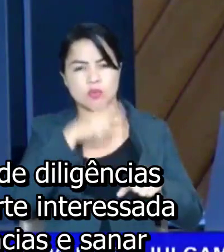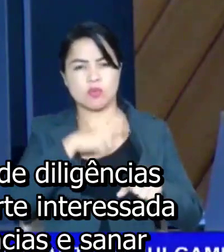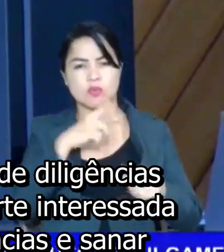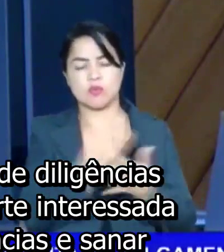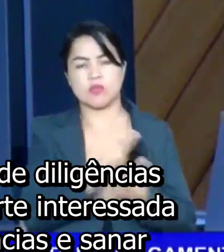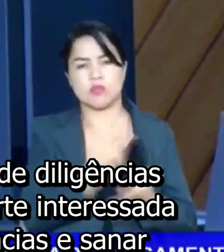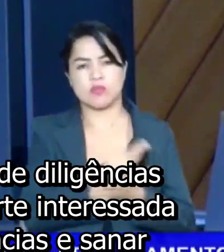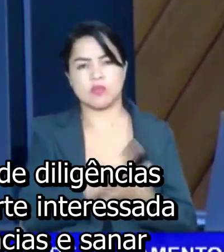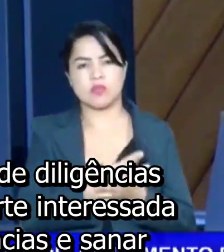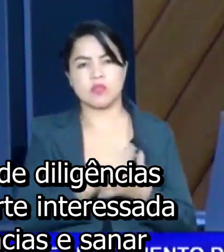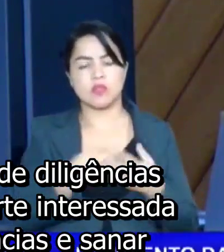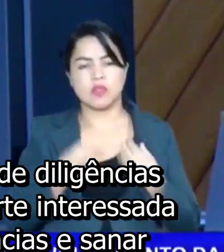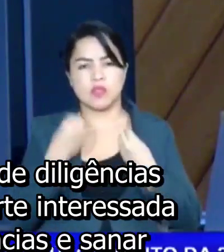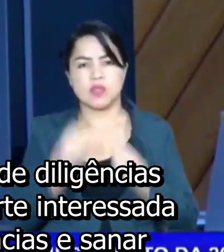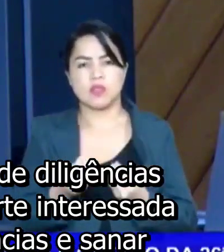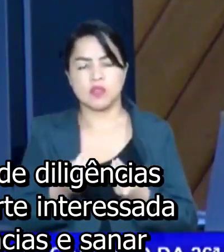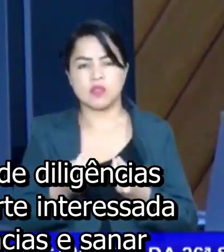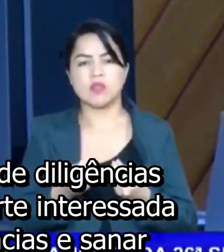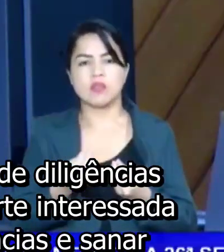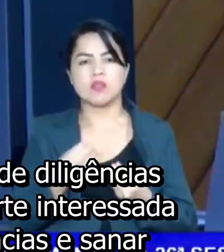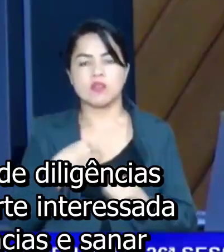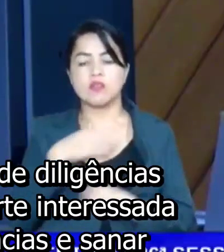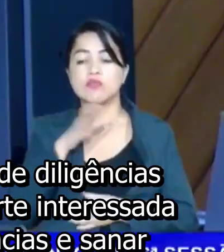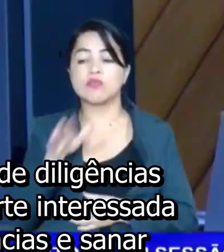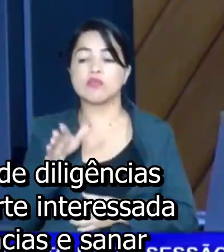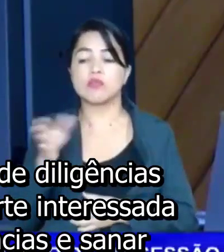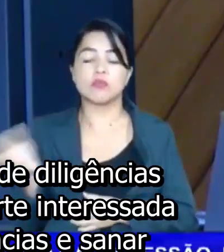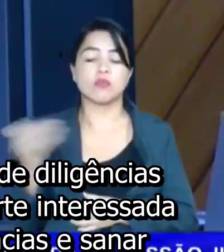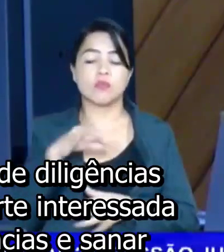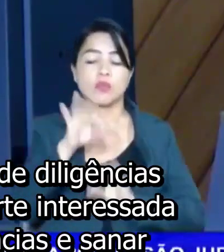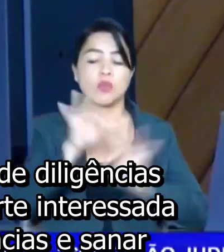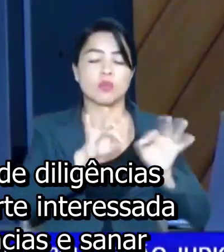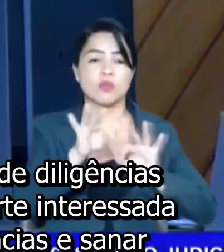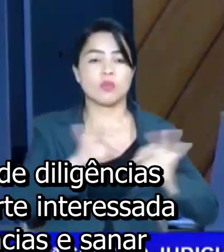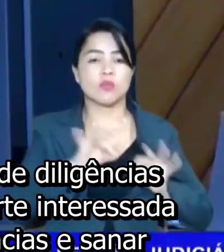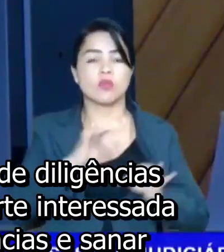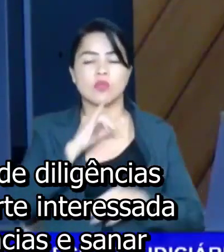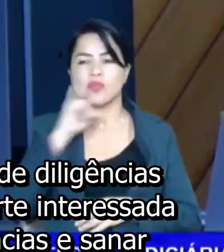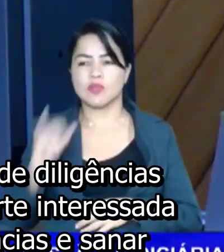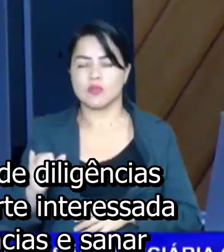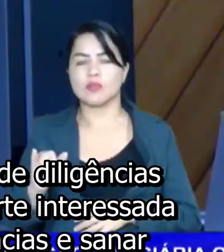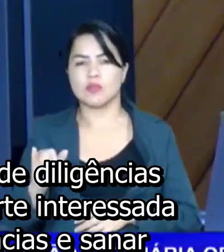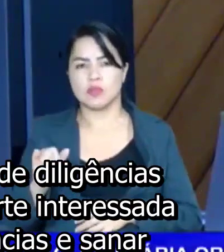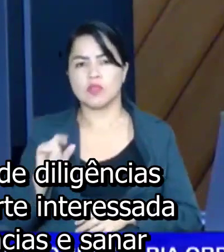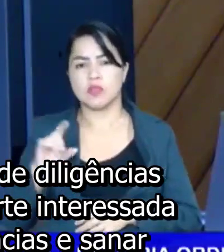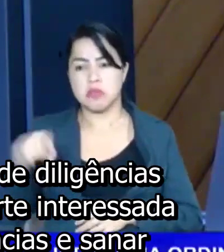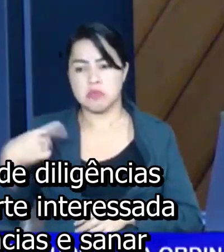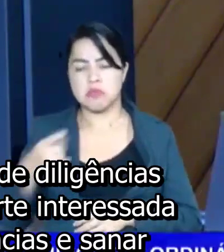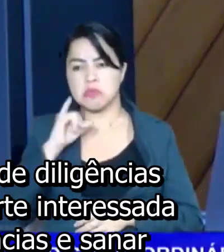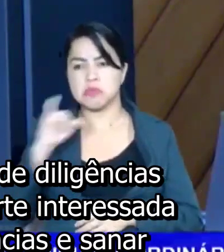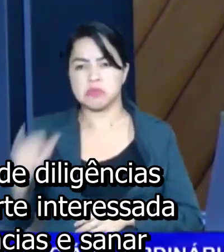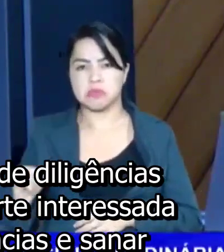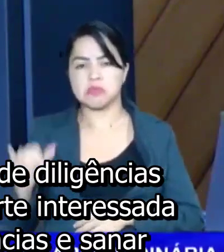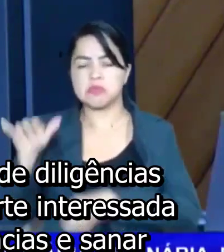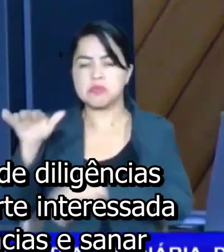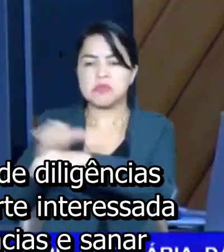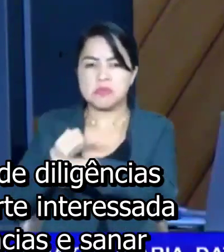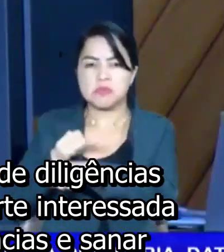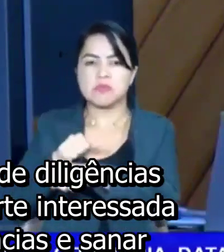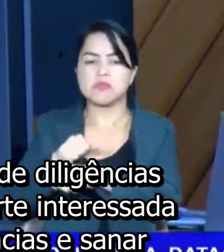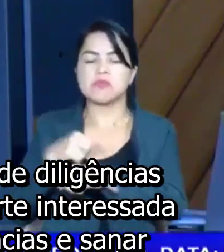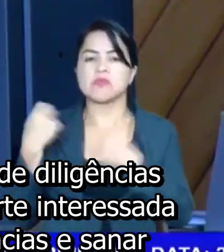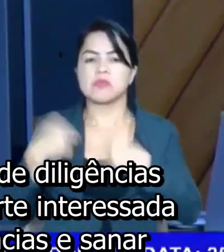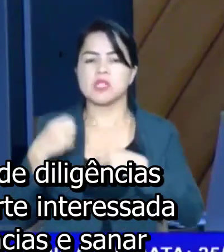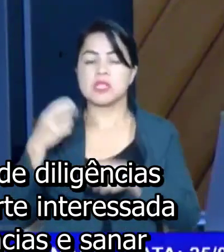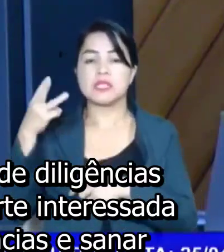de diligências ao diretório partidário para saná-las. E mesmo após a parte interessada ter sido intimada por